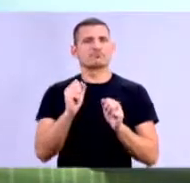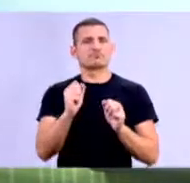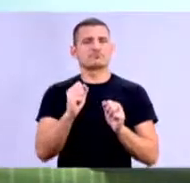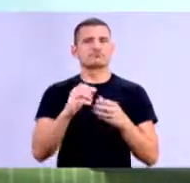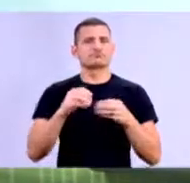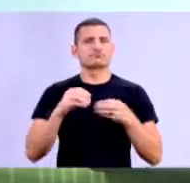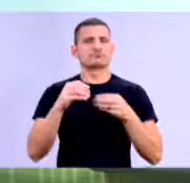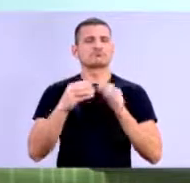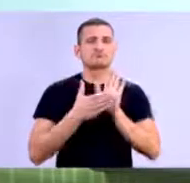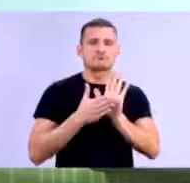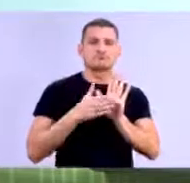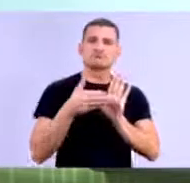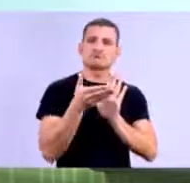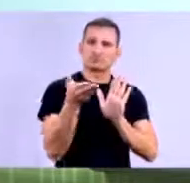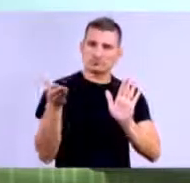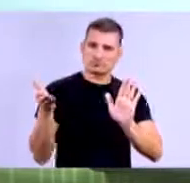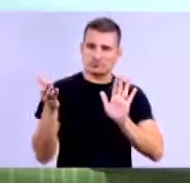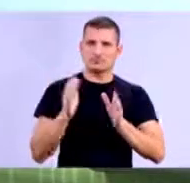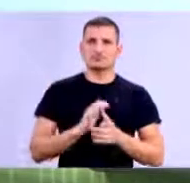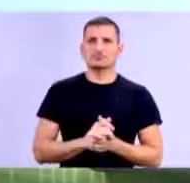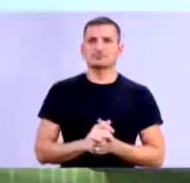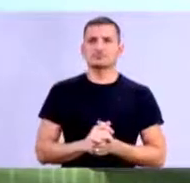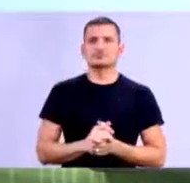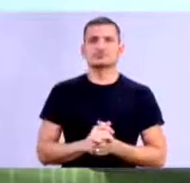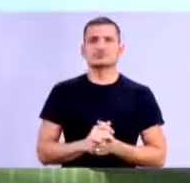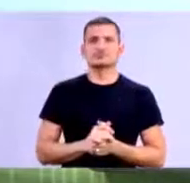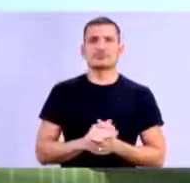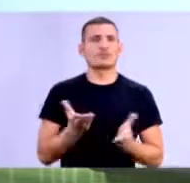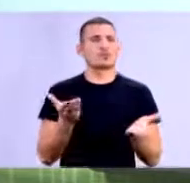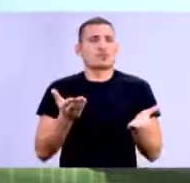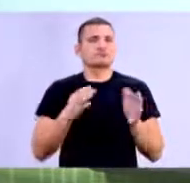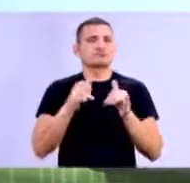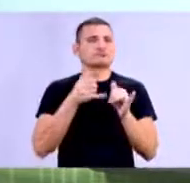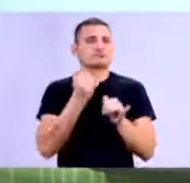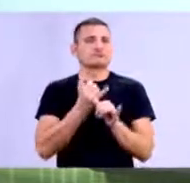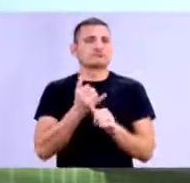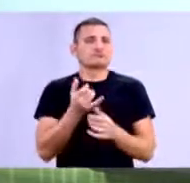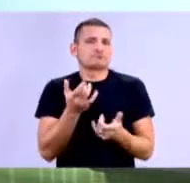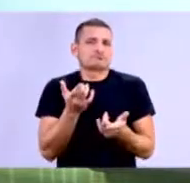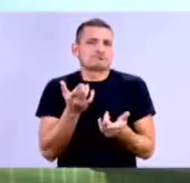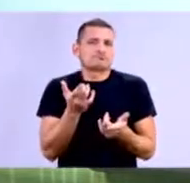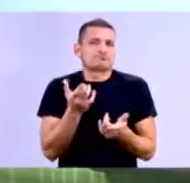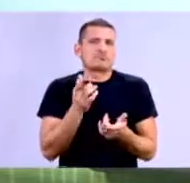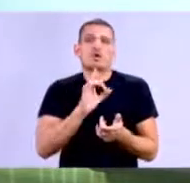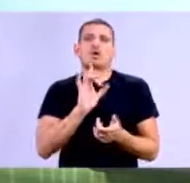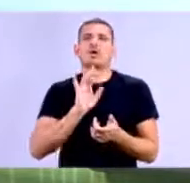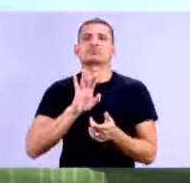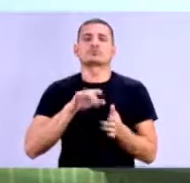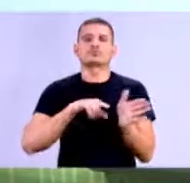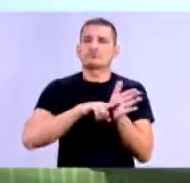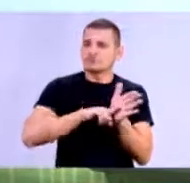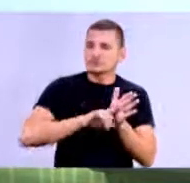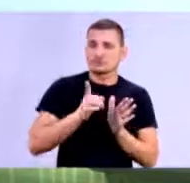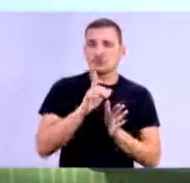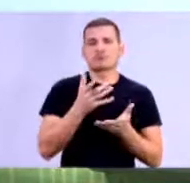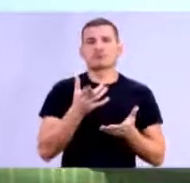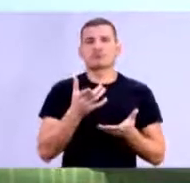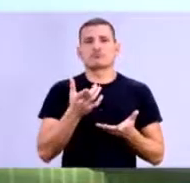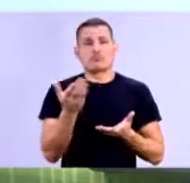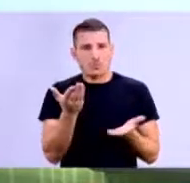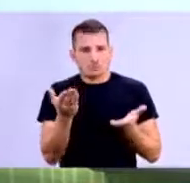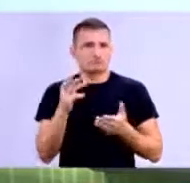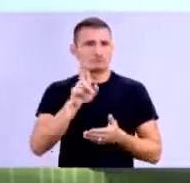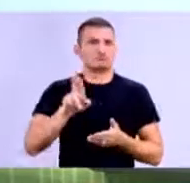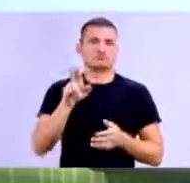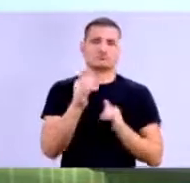proporcionar. Hoje ela não pode ser vista nem utilizada apenas para uma busca, para uma pesquisa, não. Hoje nós utilizamos a